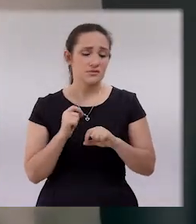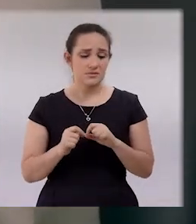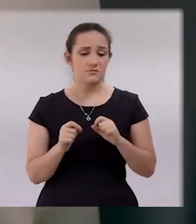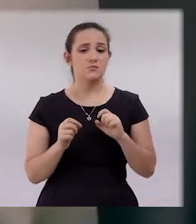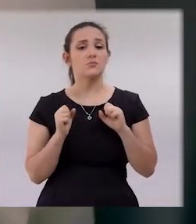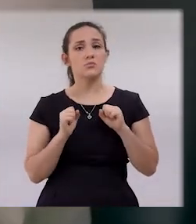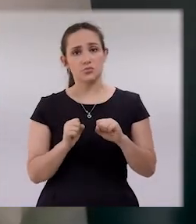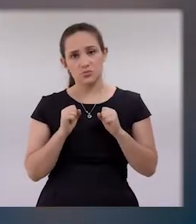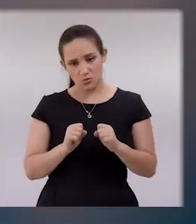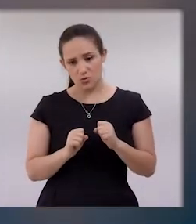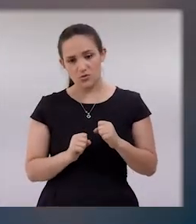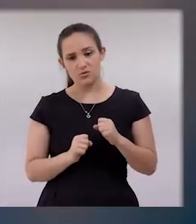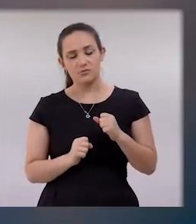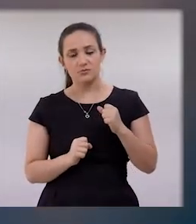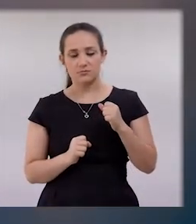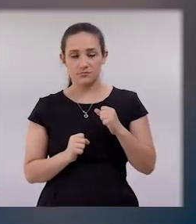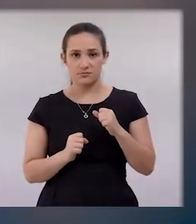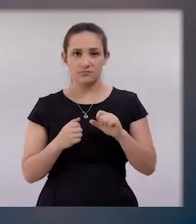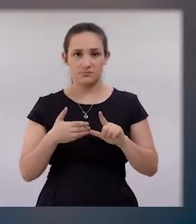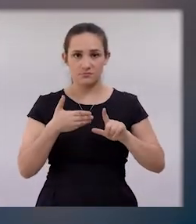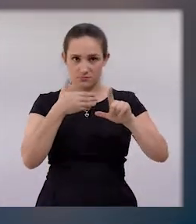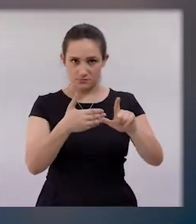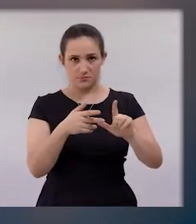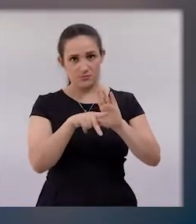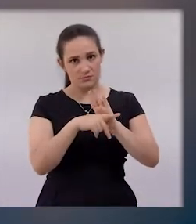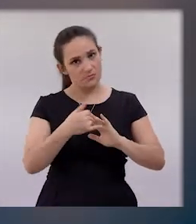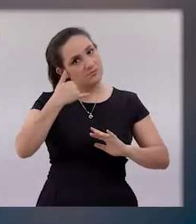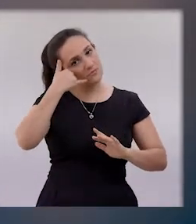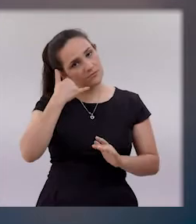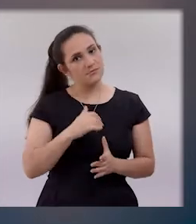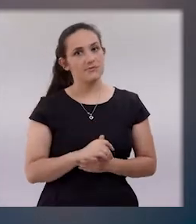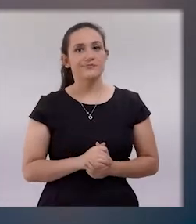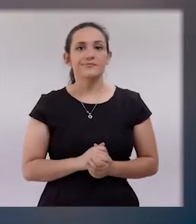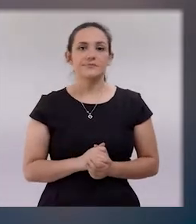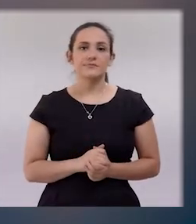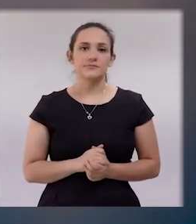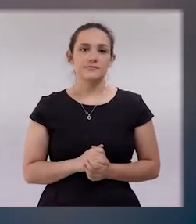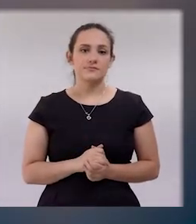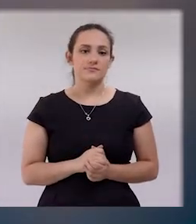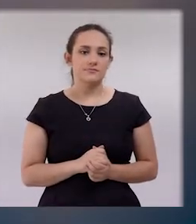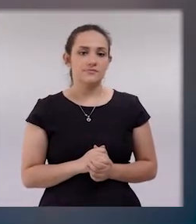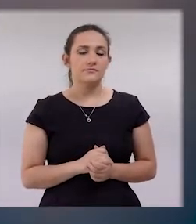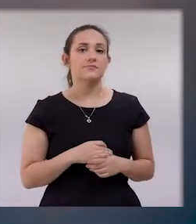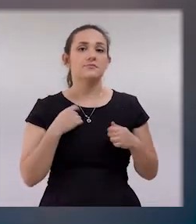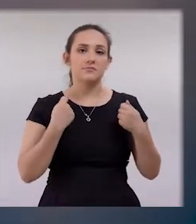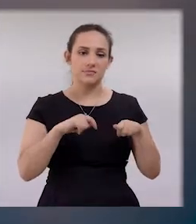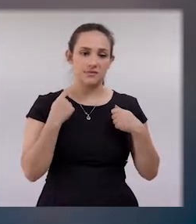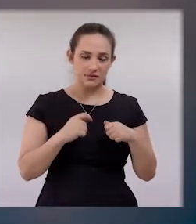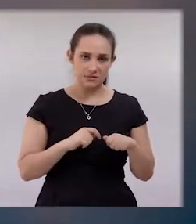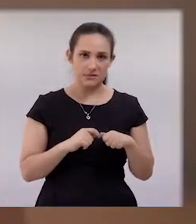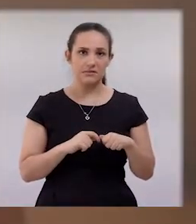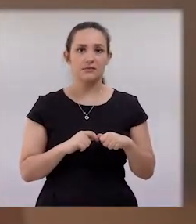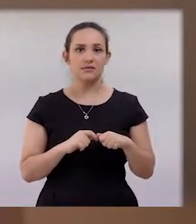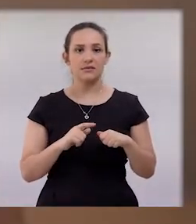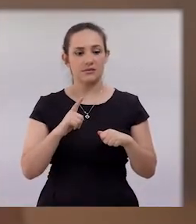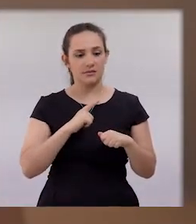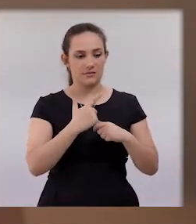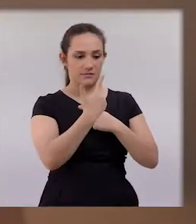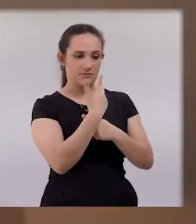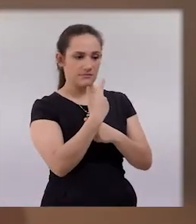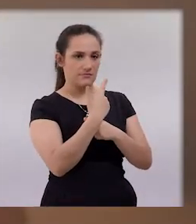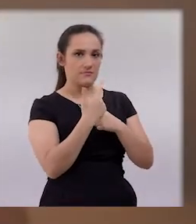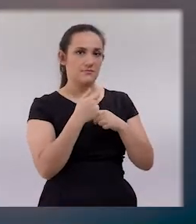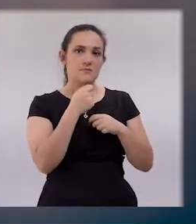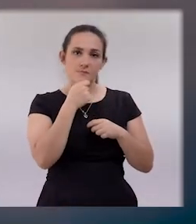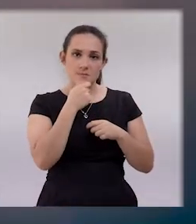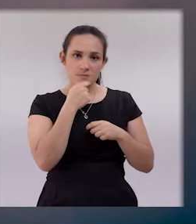o acesso da teleconsulta pelo seu smartphone, é você ter habilitado já câmera